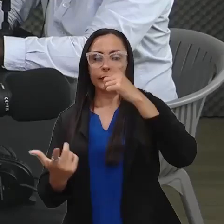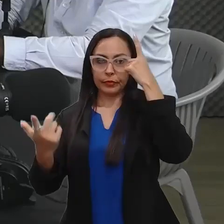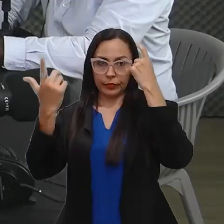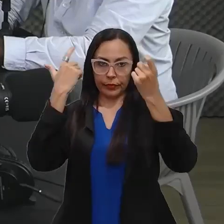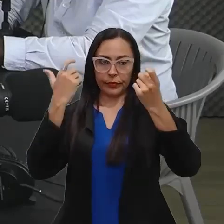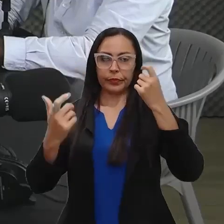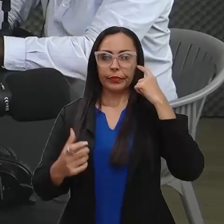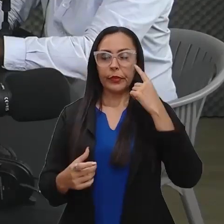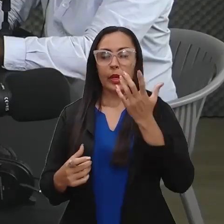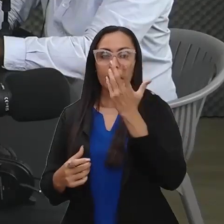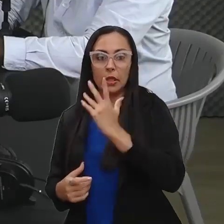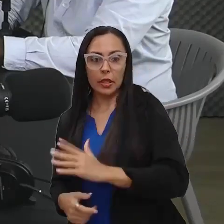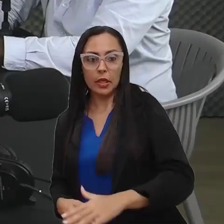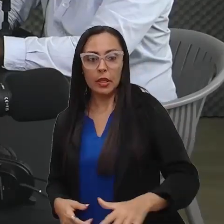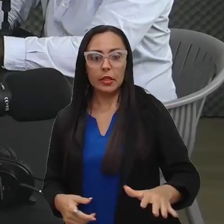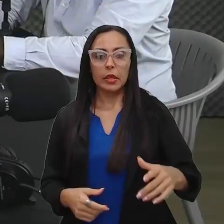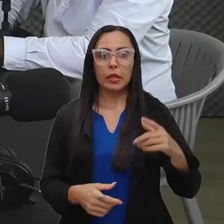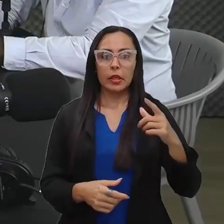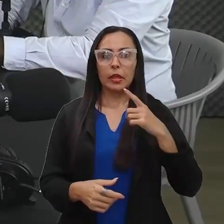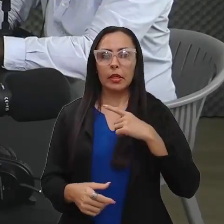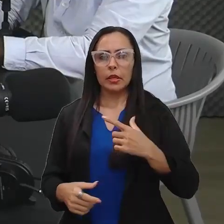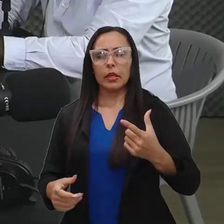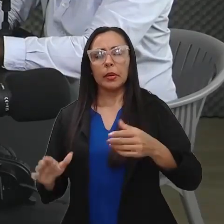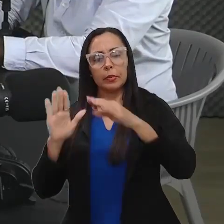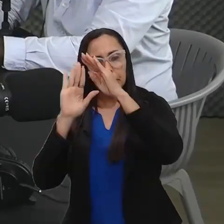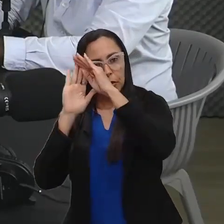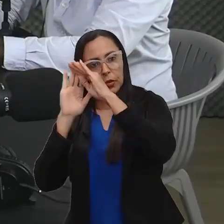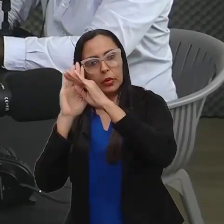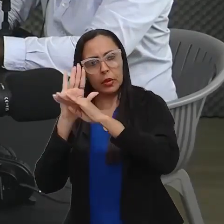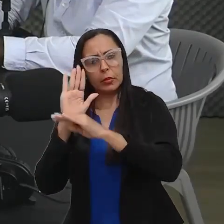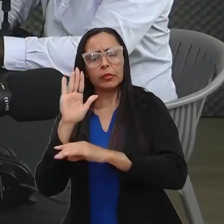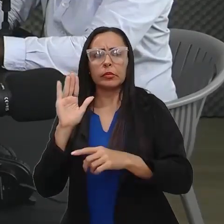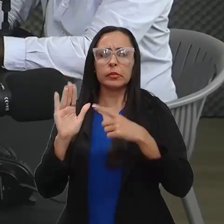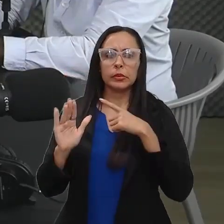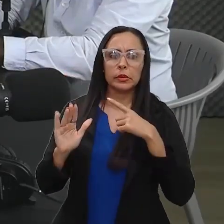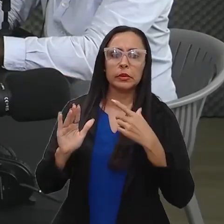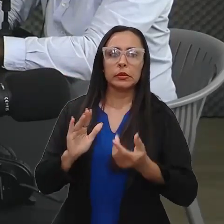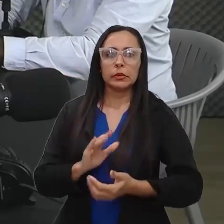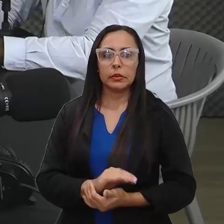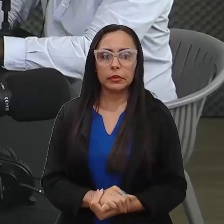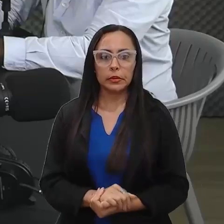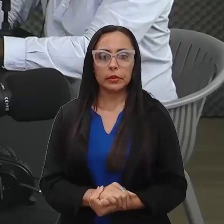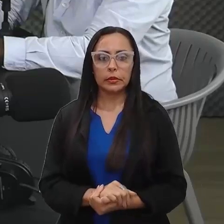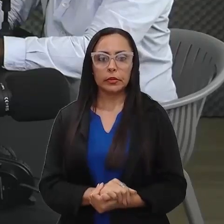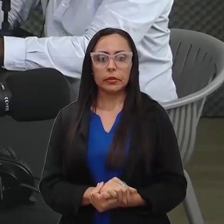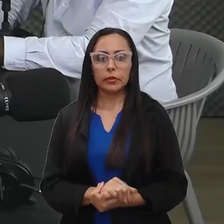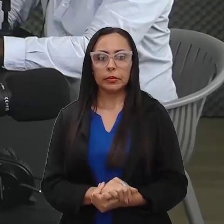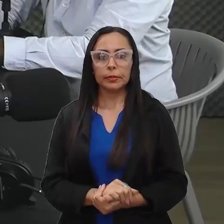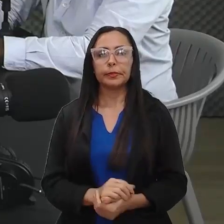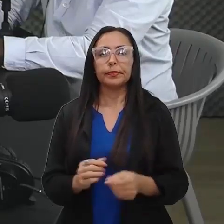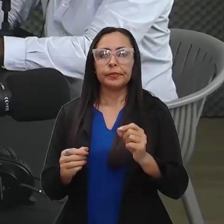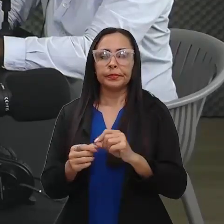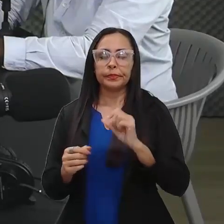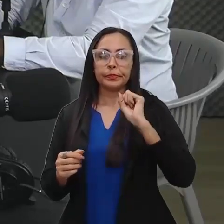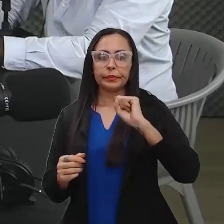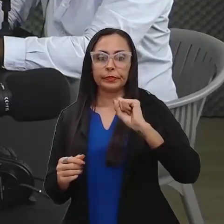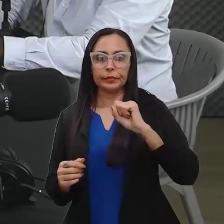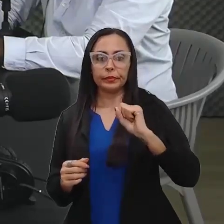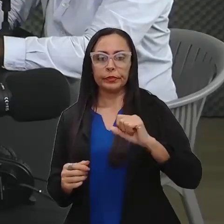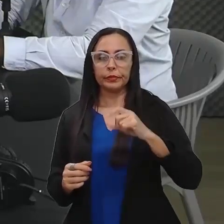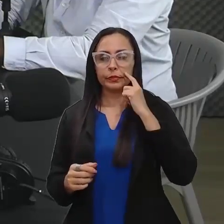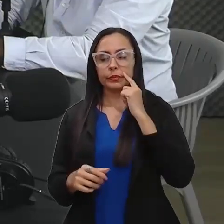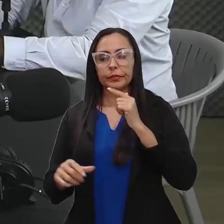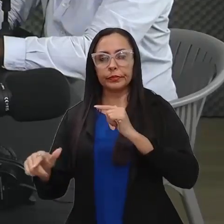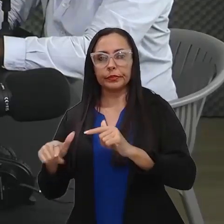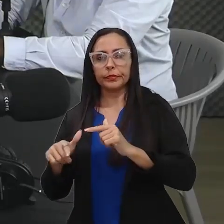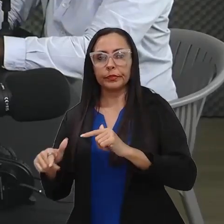a criança, inclusive, tem muitos programas, né, e ações, né, que fazem, inclusive, né, trabalhar